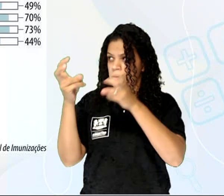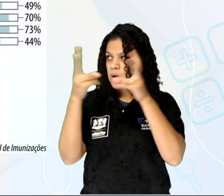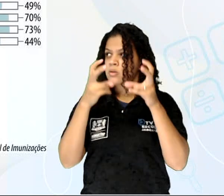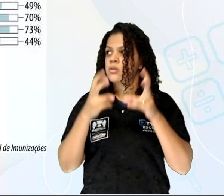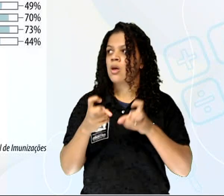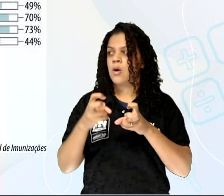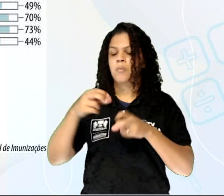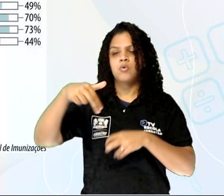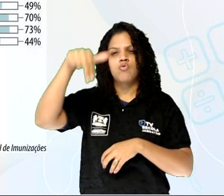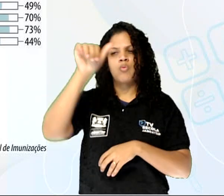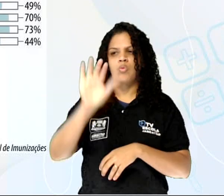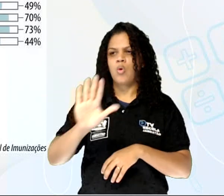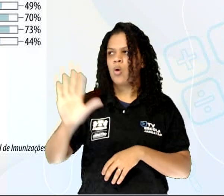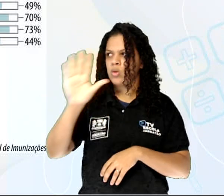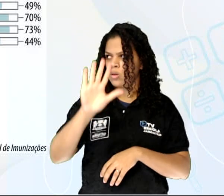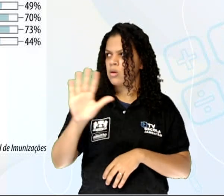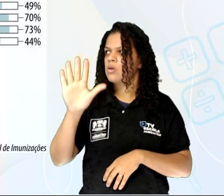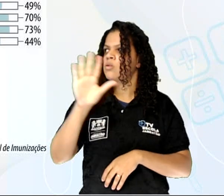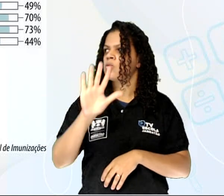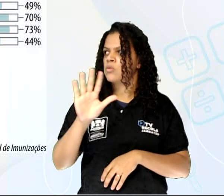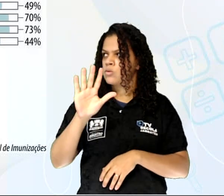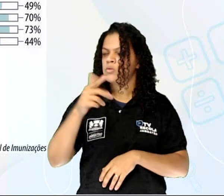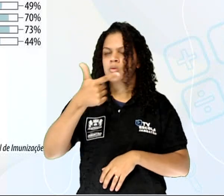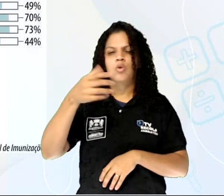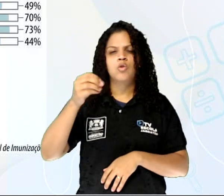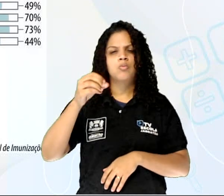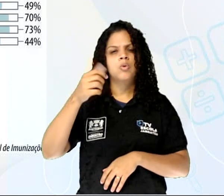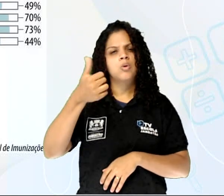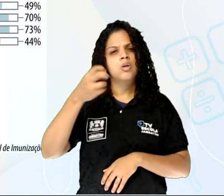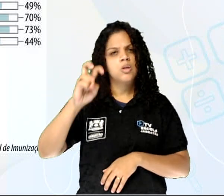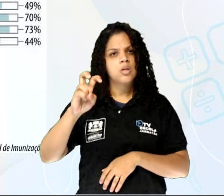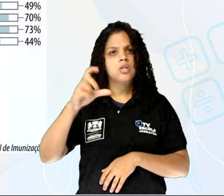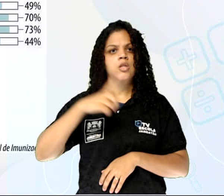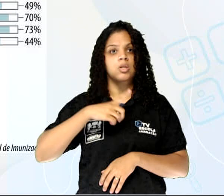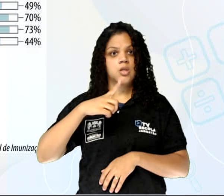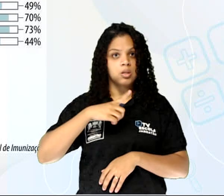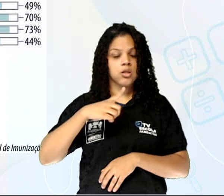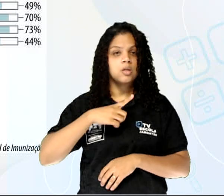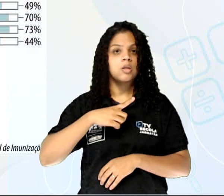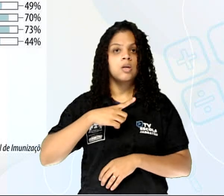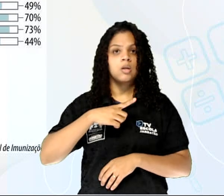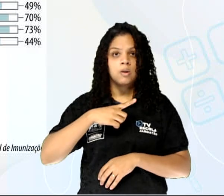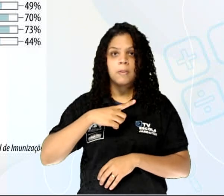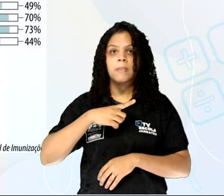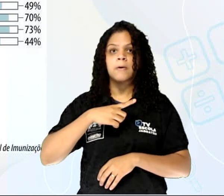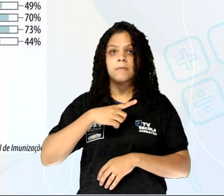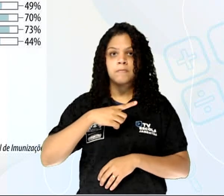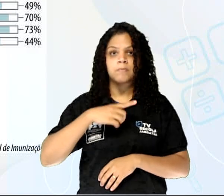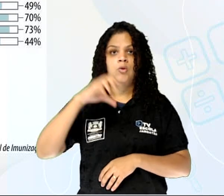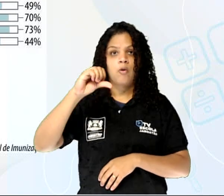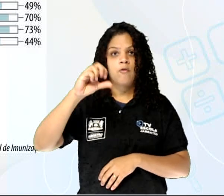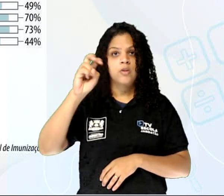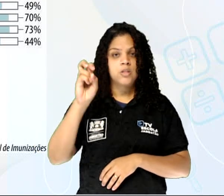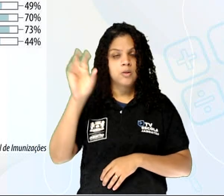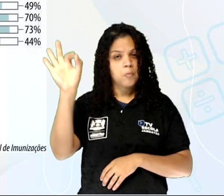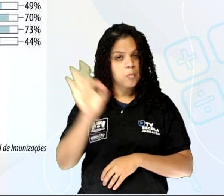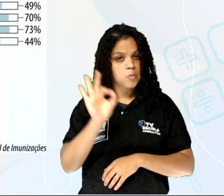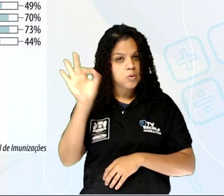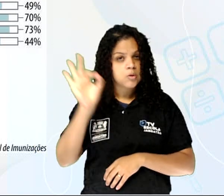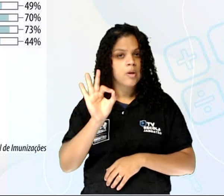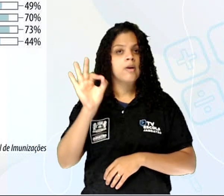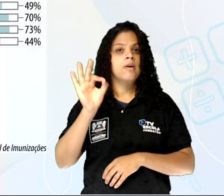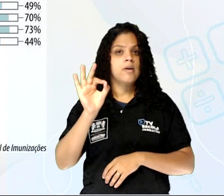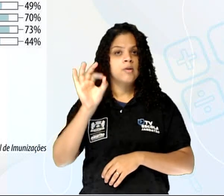nossa região, aqui, ó. 2015 a gente tinha 95% de cobertura vacinal. Essa cobertura foi